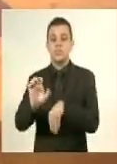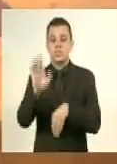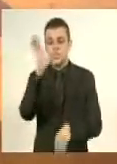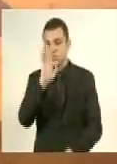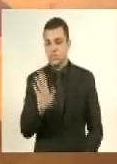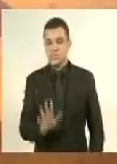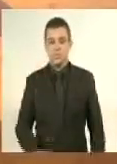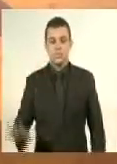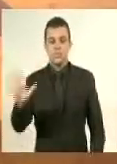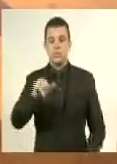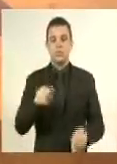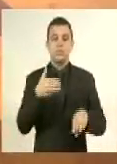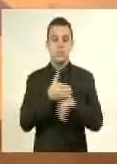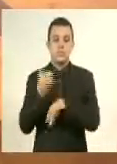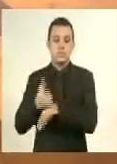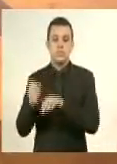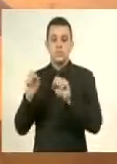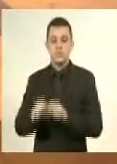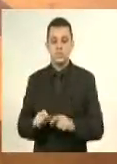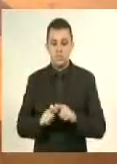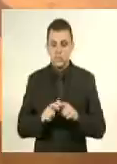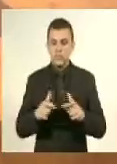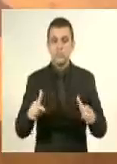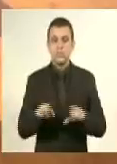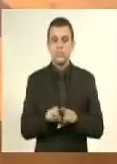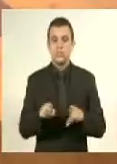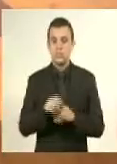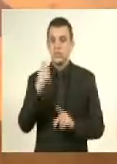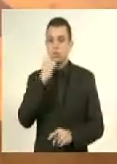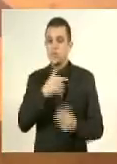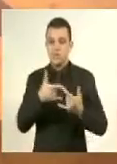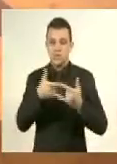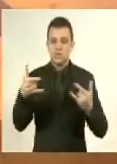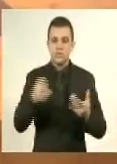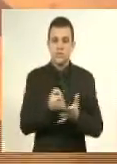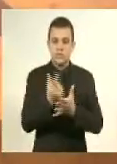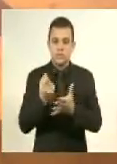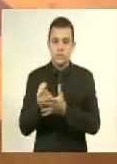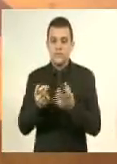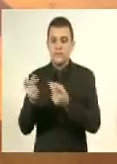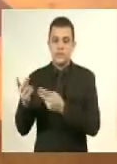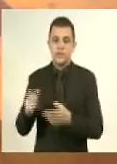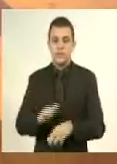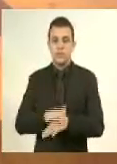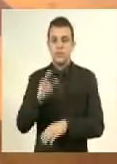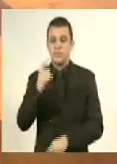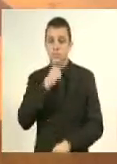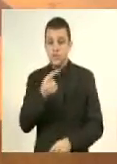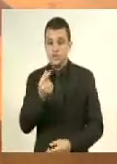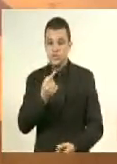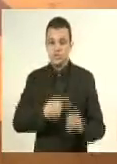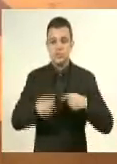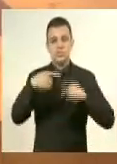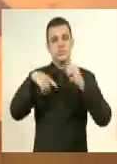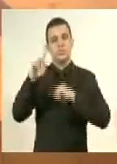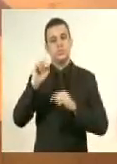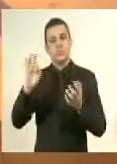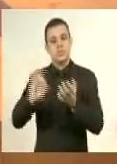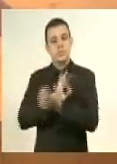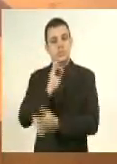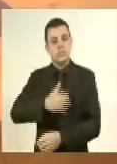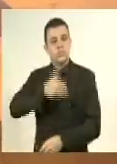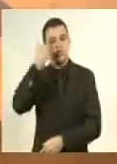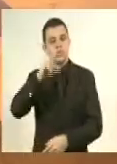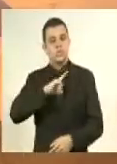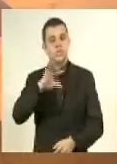uma vez que participa dos campeonatos nacionais, aumentar a bilheteria, receber mais recursos, fazer melhores contratações, ter um técnico melhor, um treinador